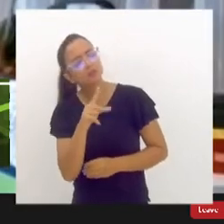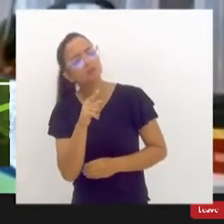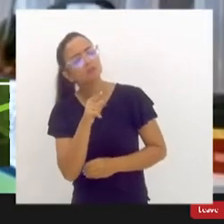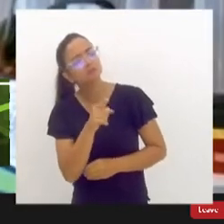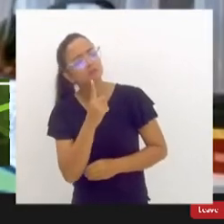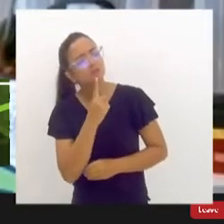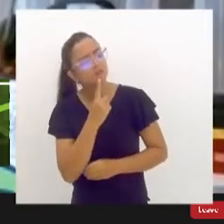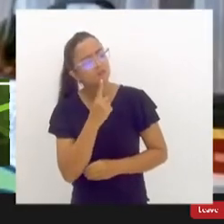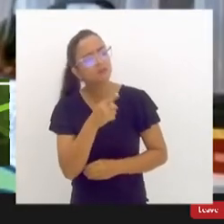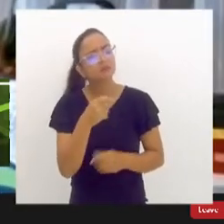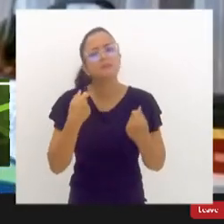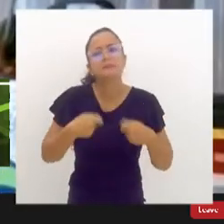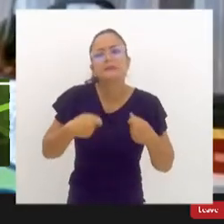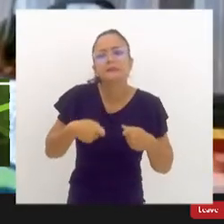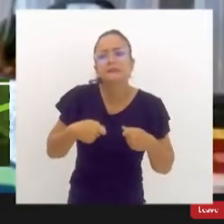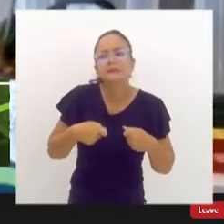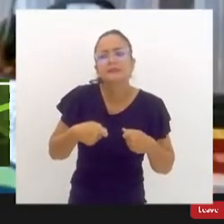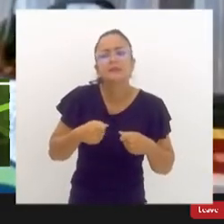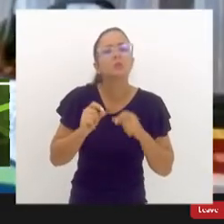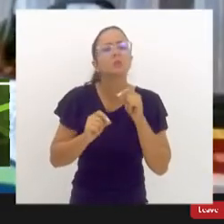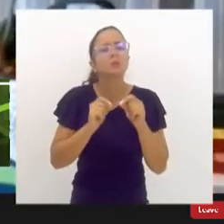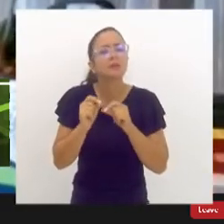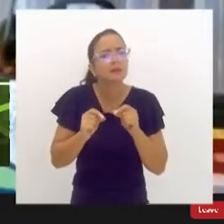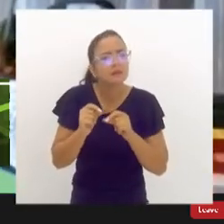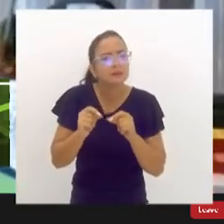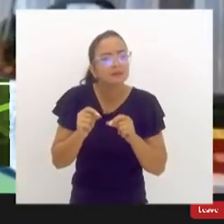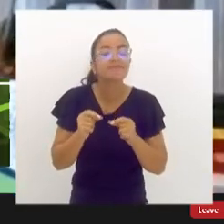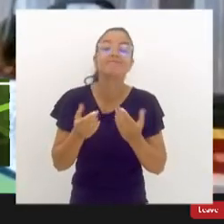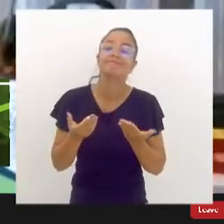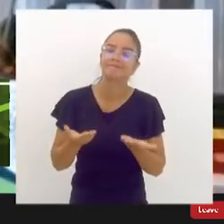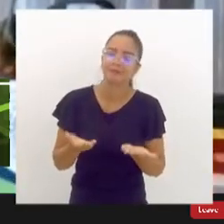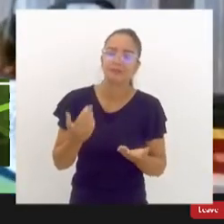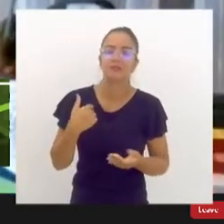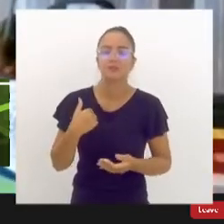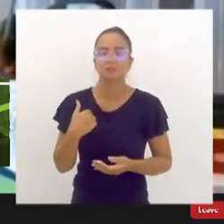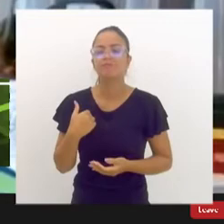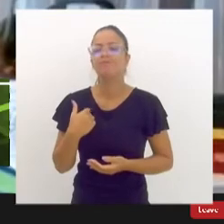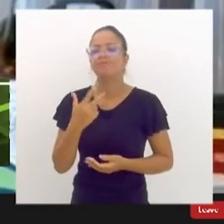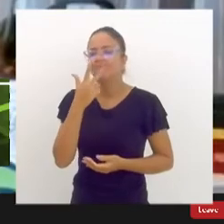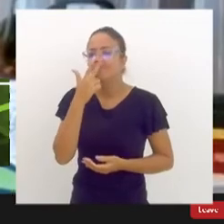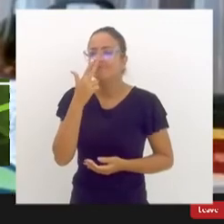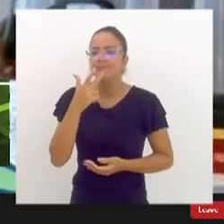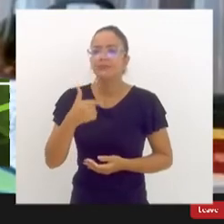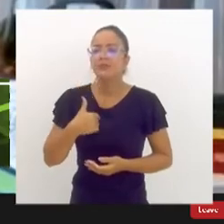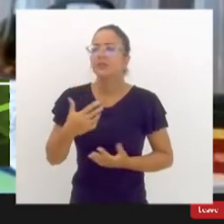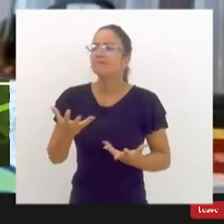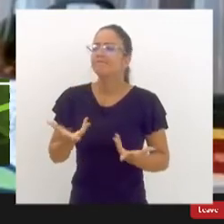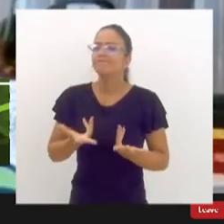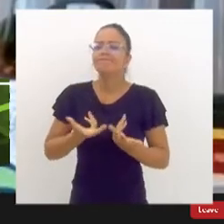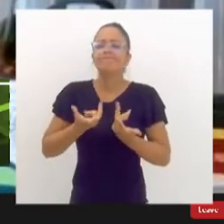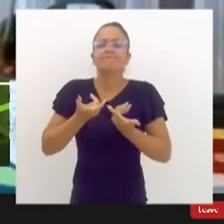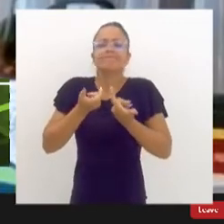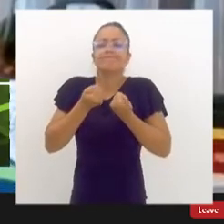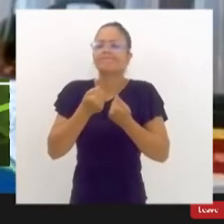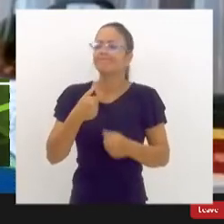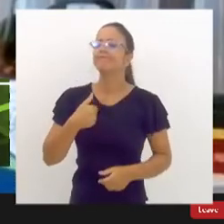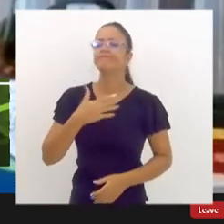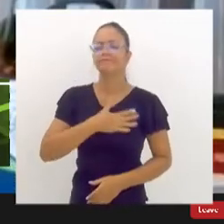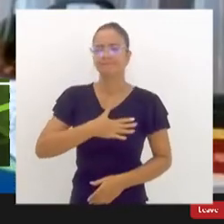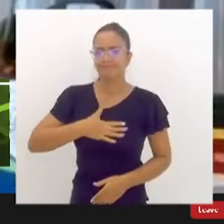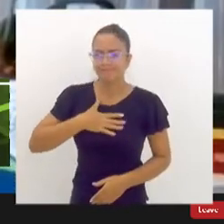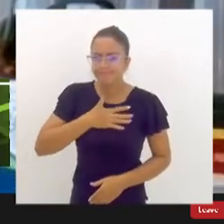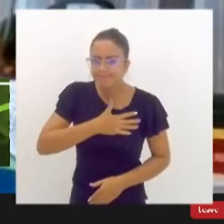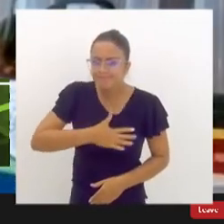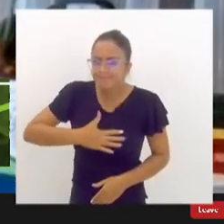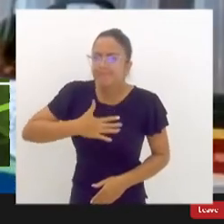aquela realidade prática. Eu acho que foi um dos momentos mais ricos que ocorreu durante o tempo que eu estou no